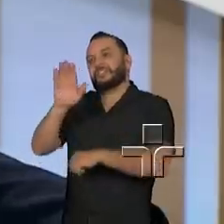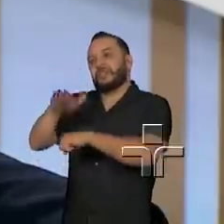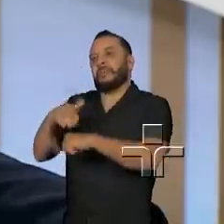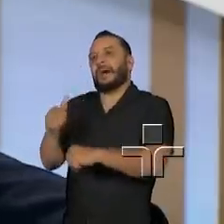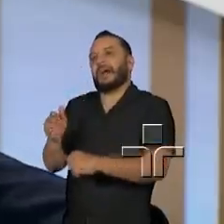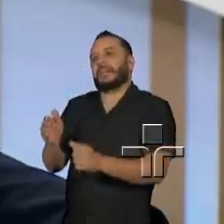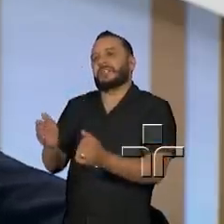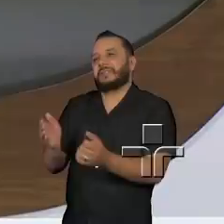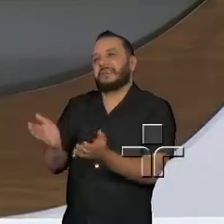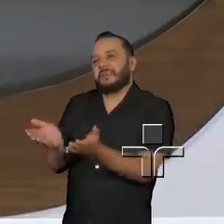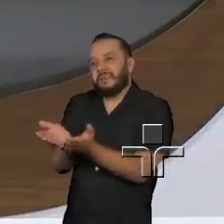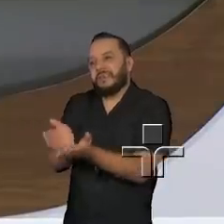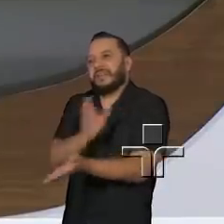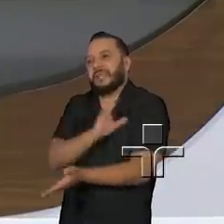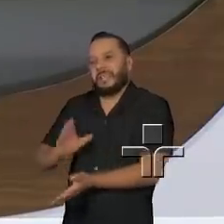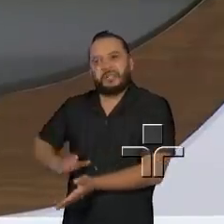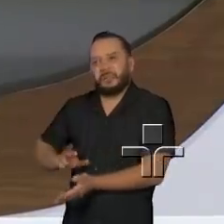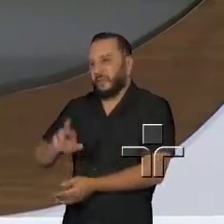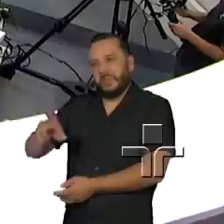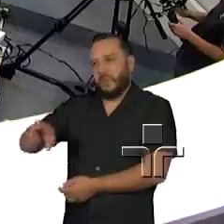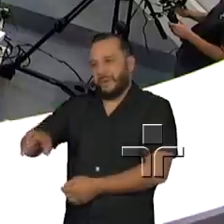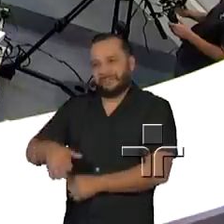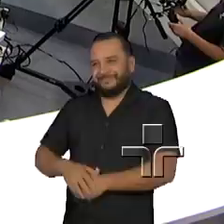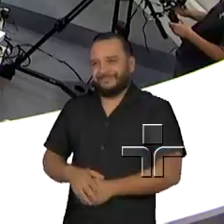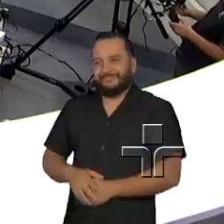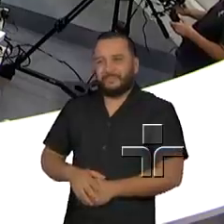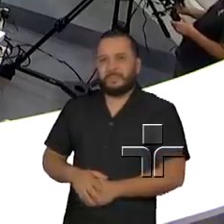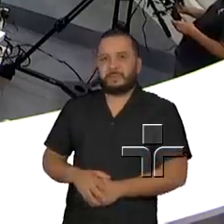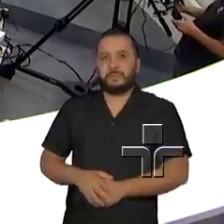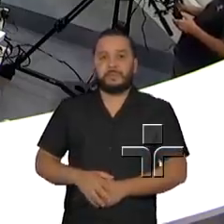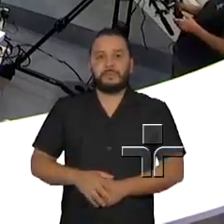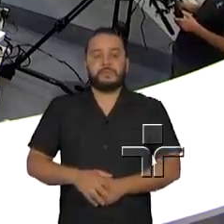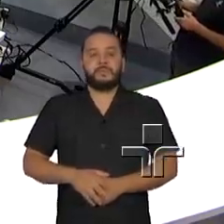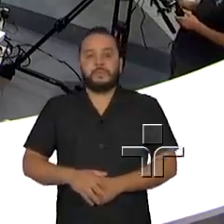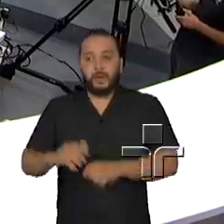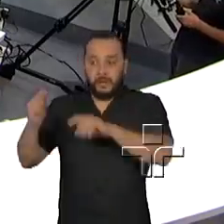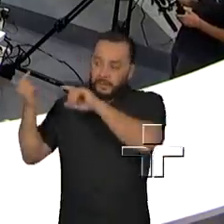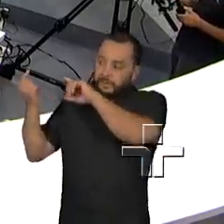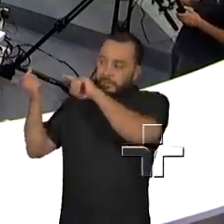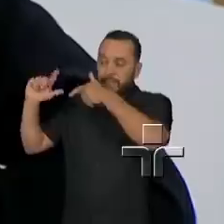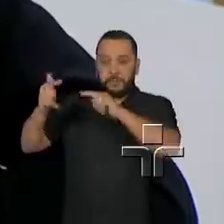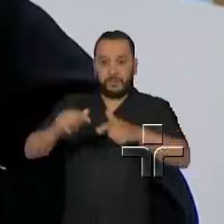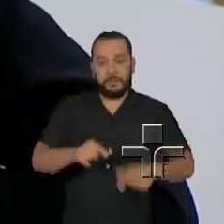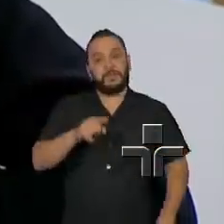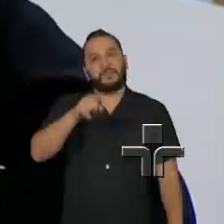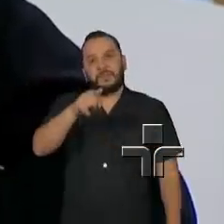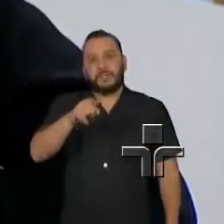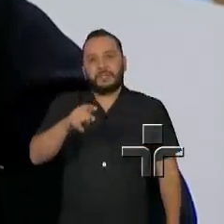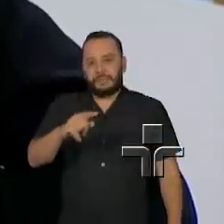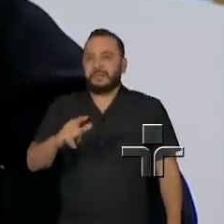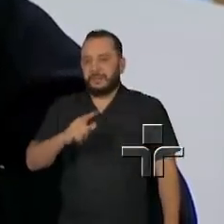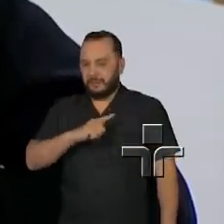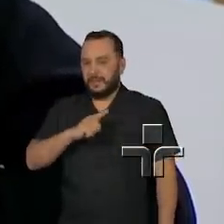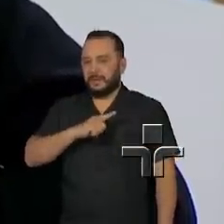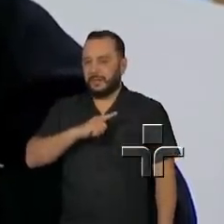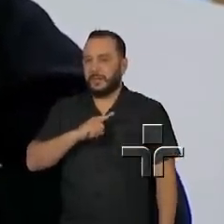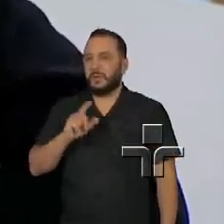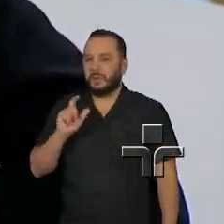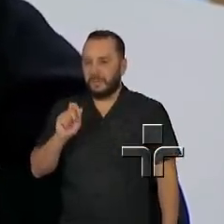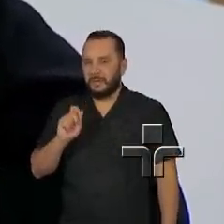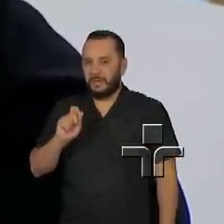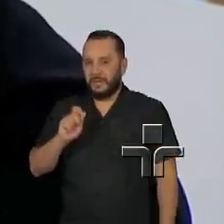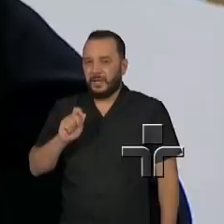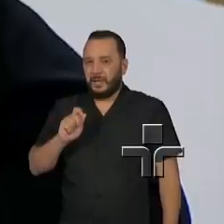Não é cristão. Danilo? Sim. Professor, tradicionalmente você só tem forças armadas fortes se